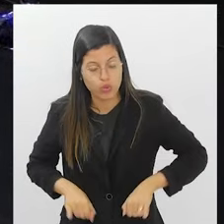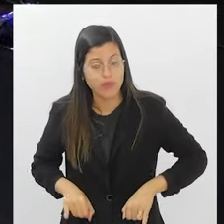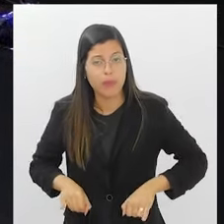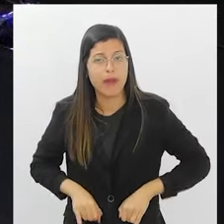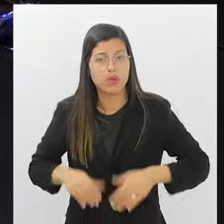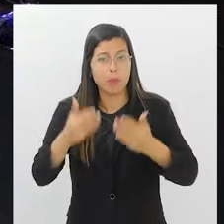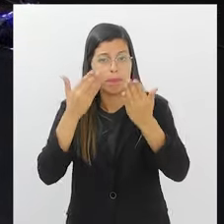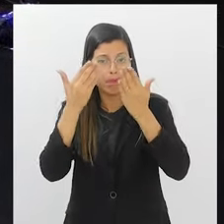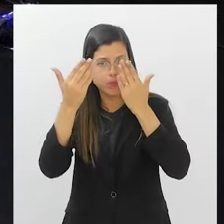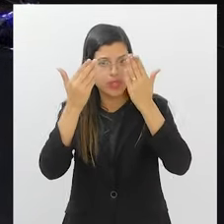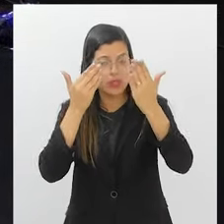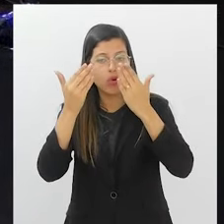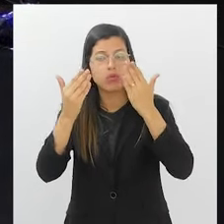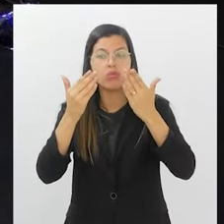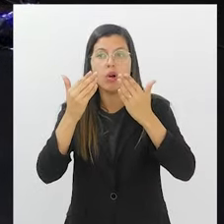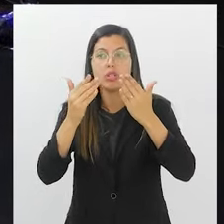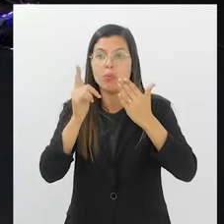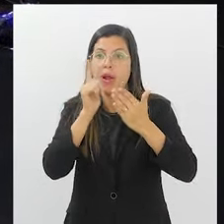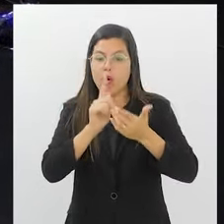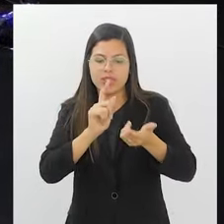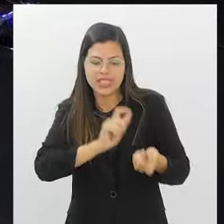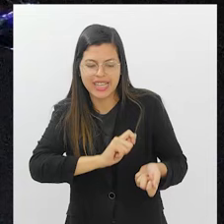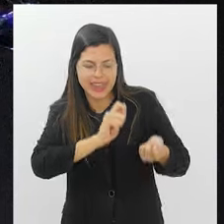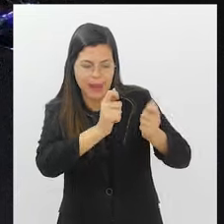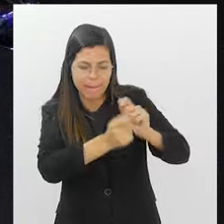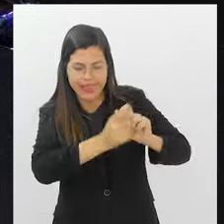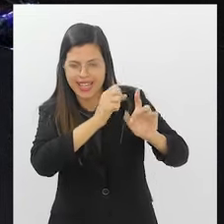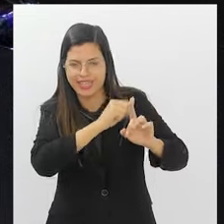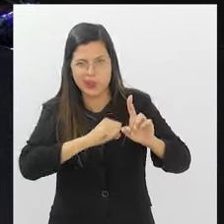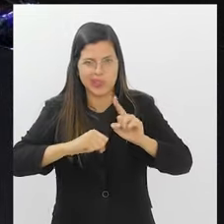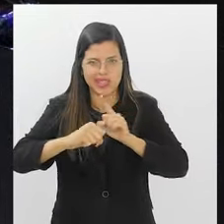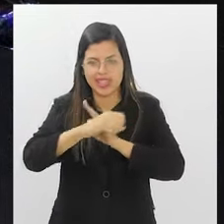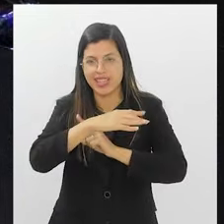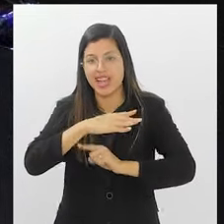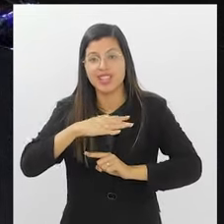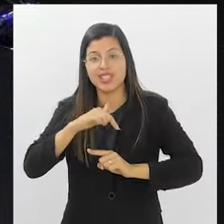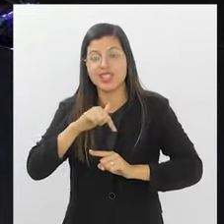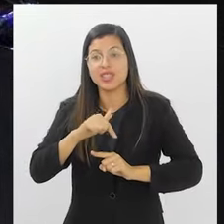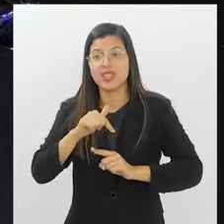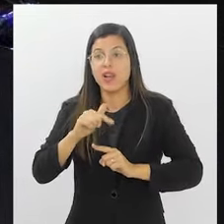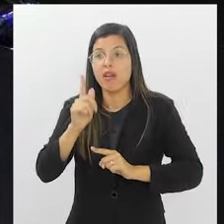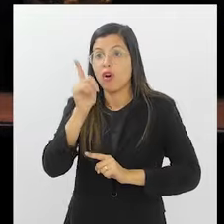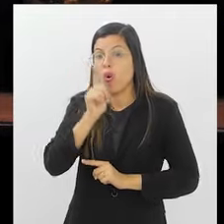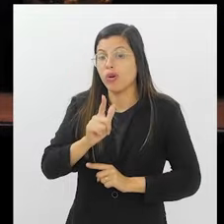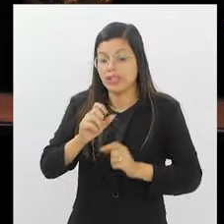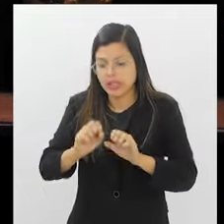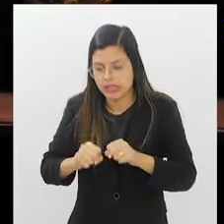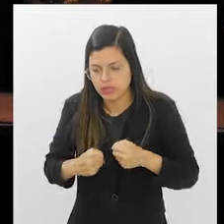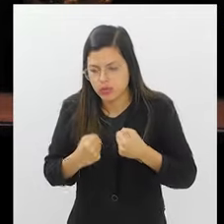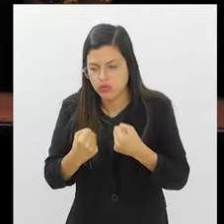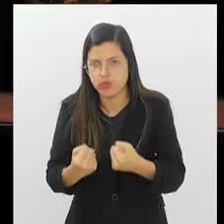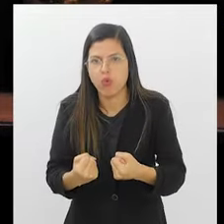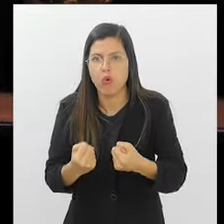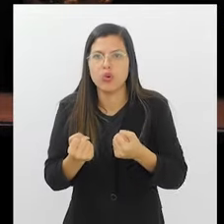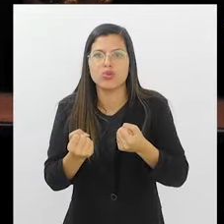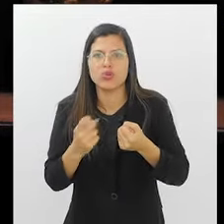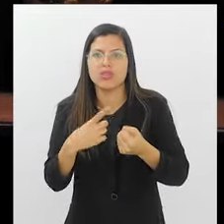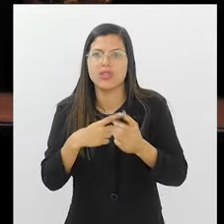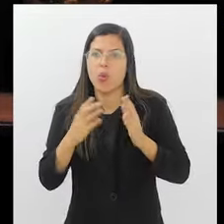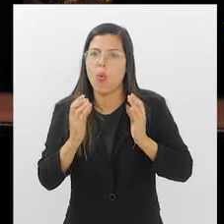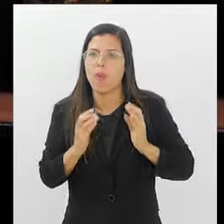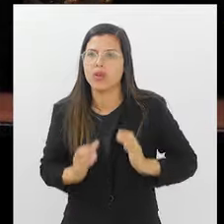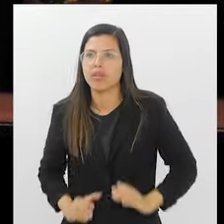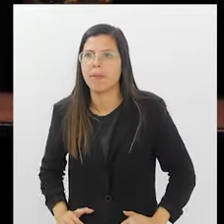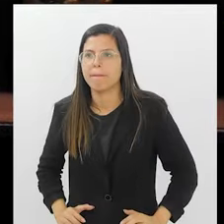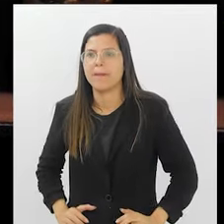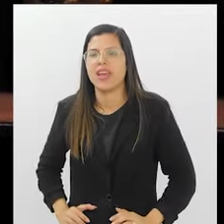psíquico tão grande para se adequar à sociedade. Então ela já consegue, com muito esforço, ter alguns comportamentos,